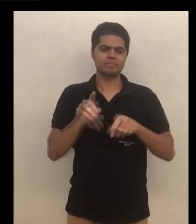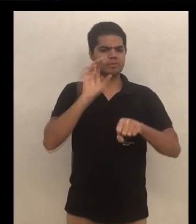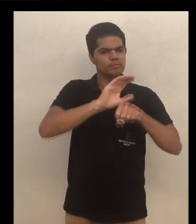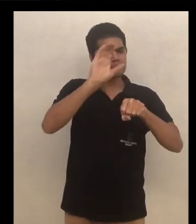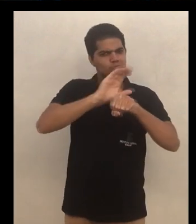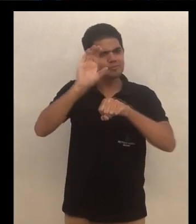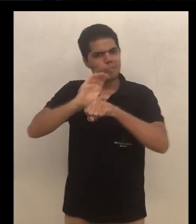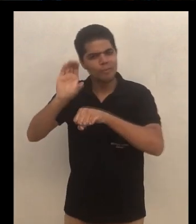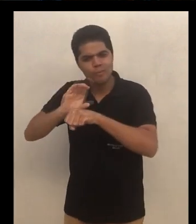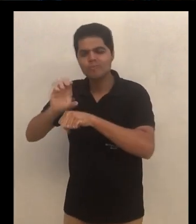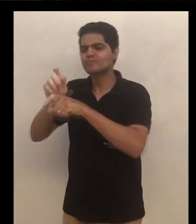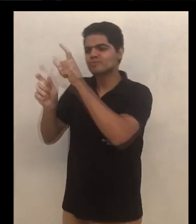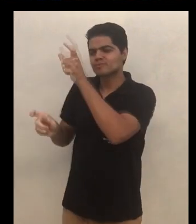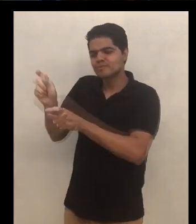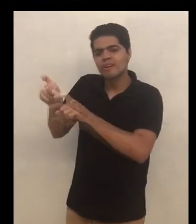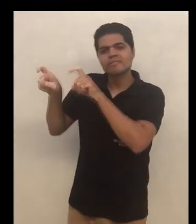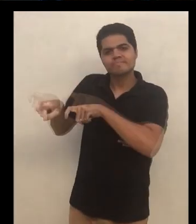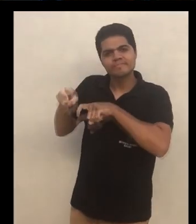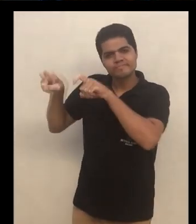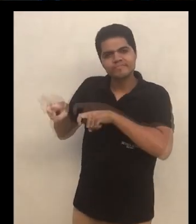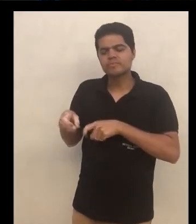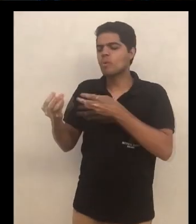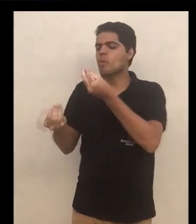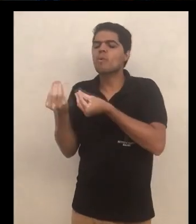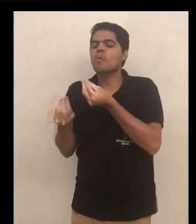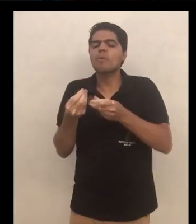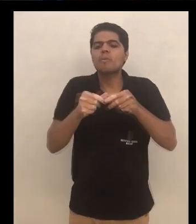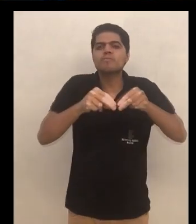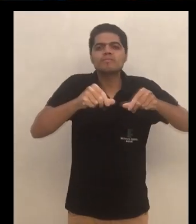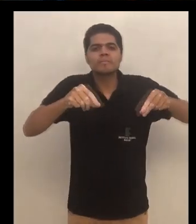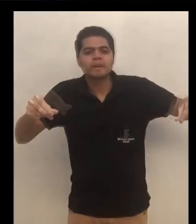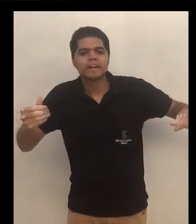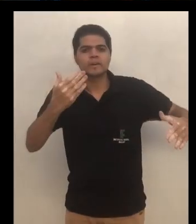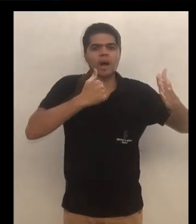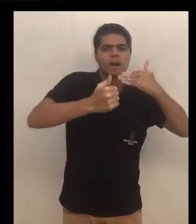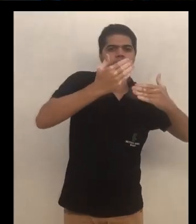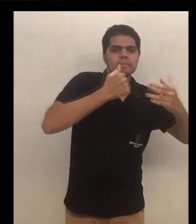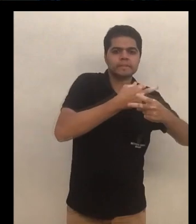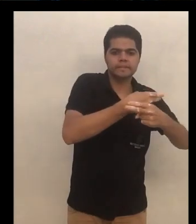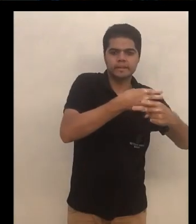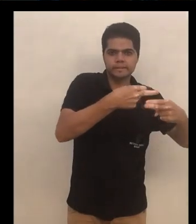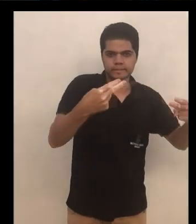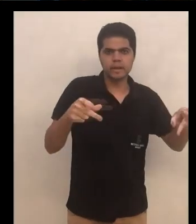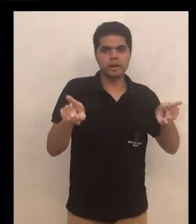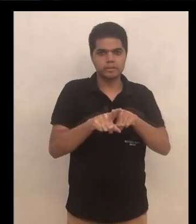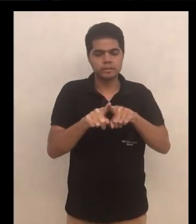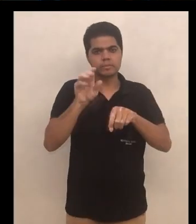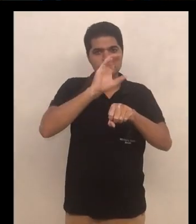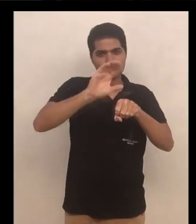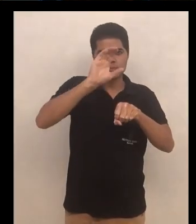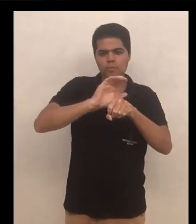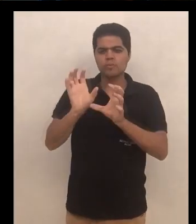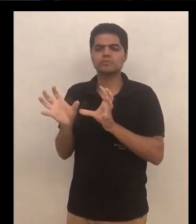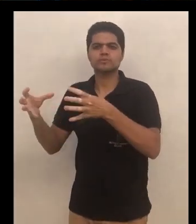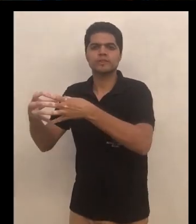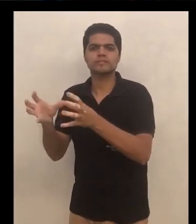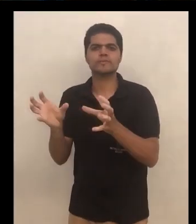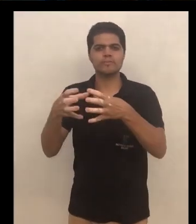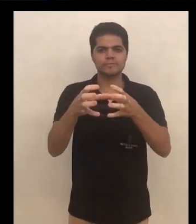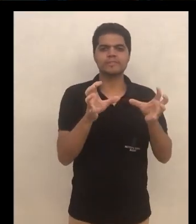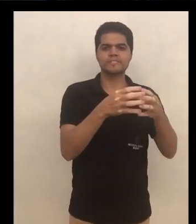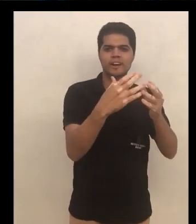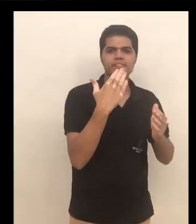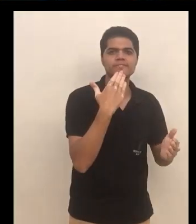demos vários cursos para os produtores a respeito de manejo, de alimentação. Demos cursos também nas comunidades